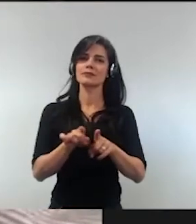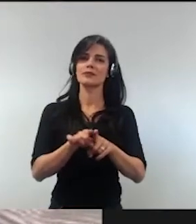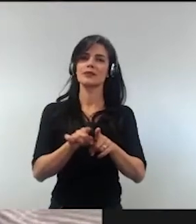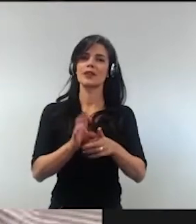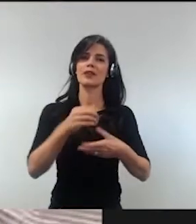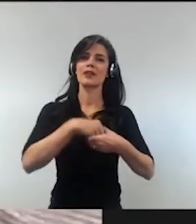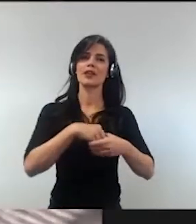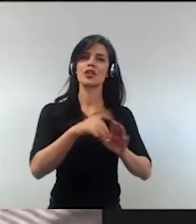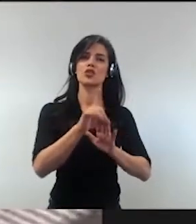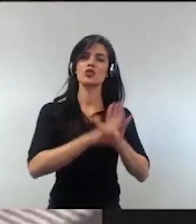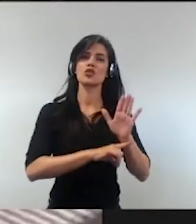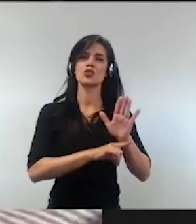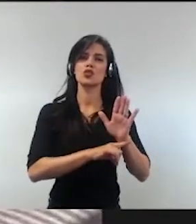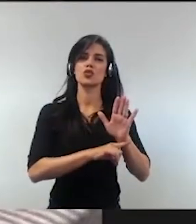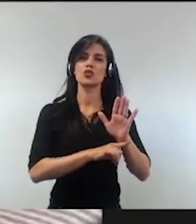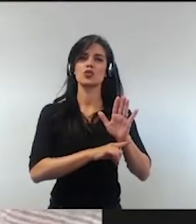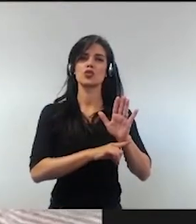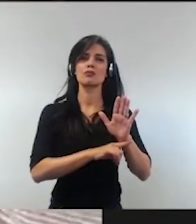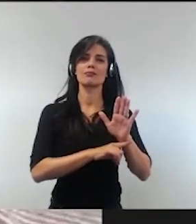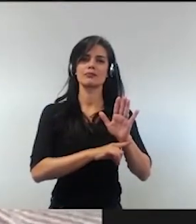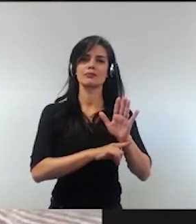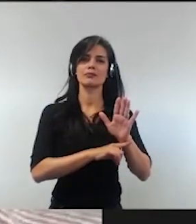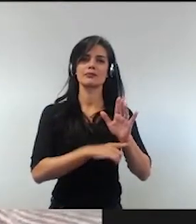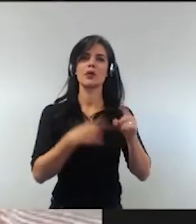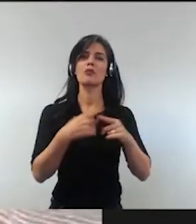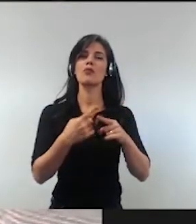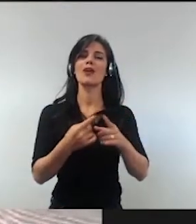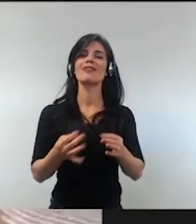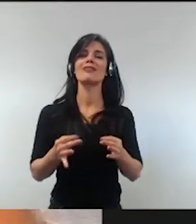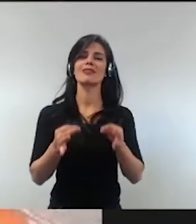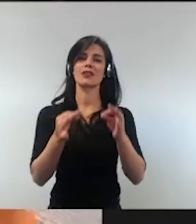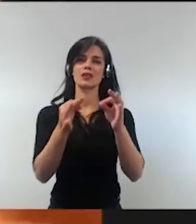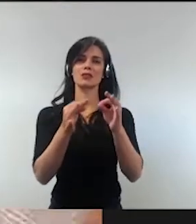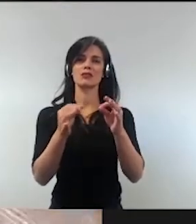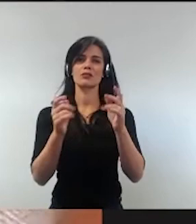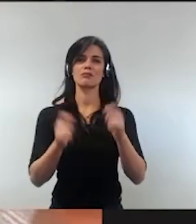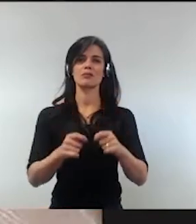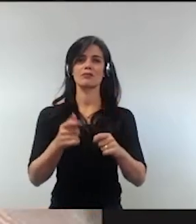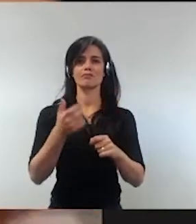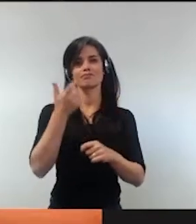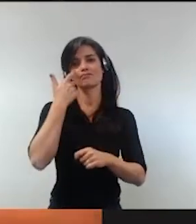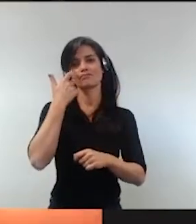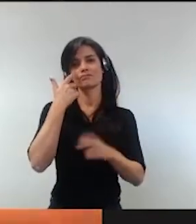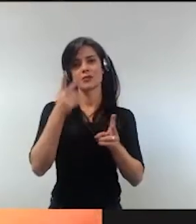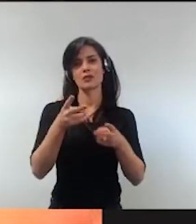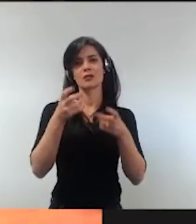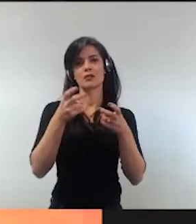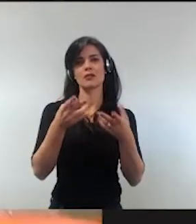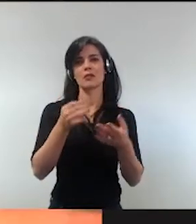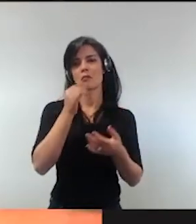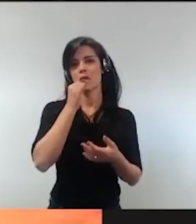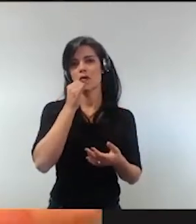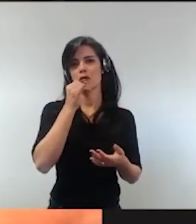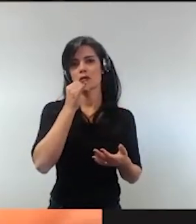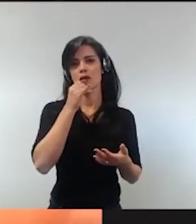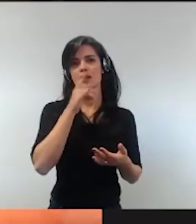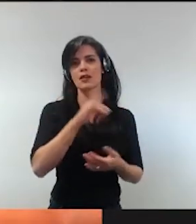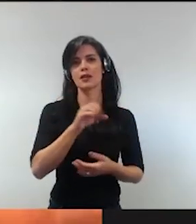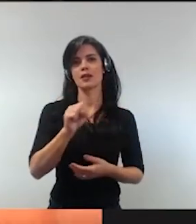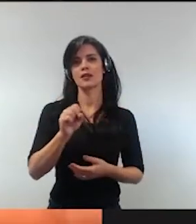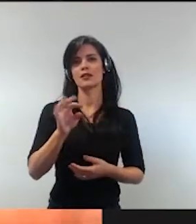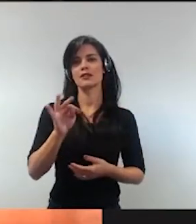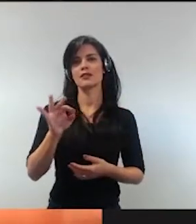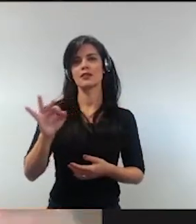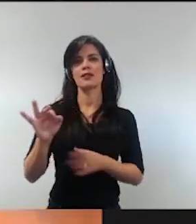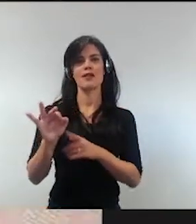mundo jurídico de hoje, por força da tecnologia, quando nós olhamos, por exemplo, as sessões do Supremo Tribunal